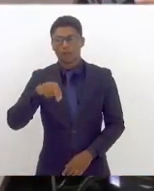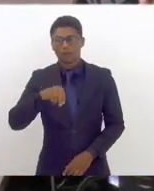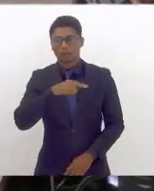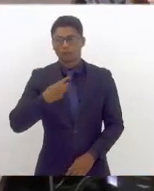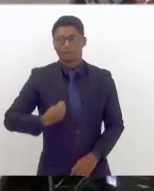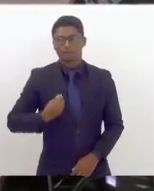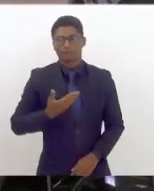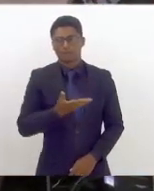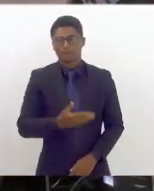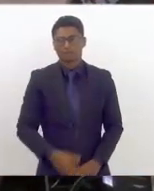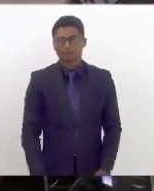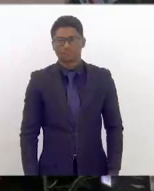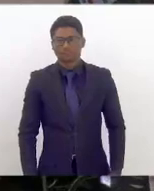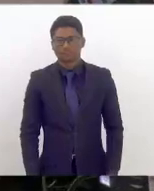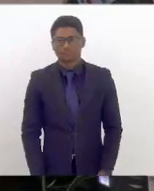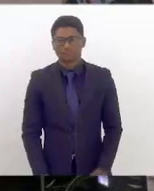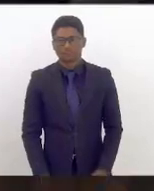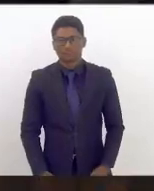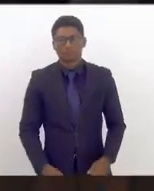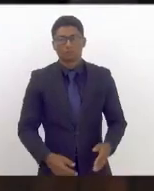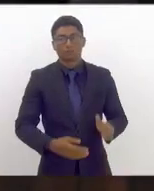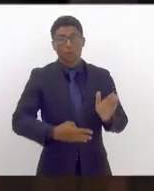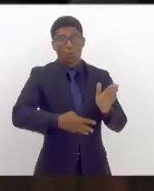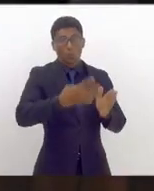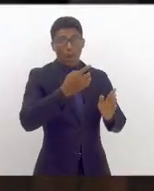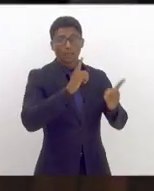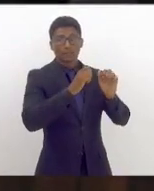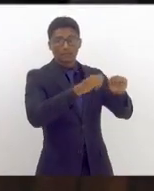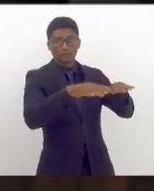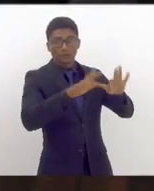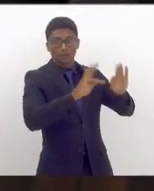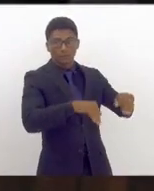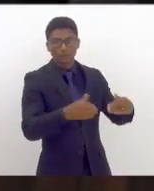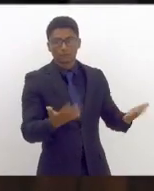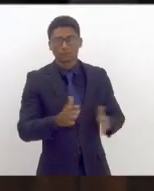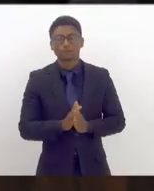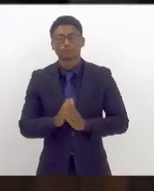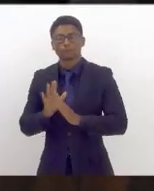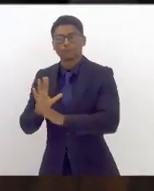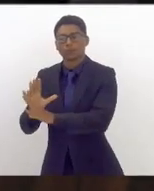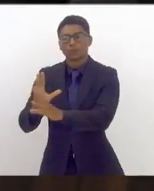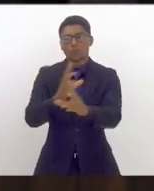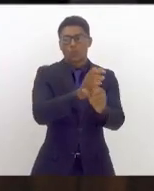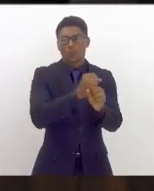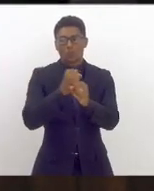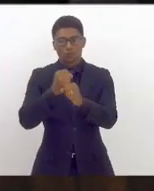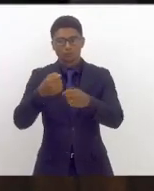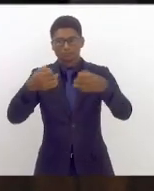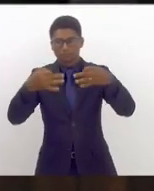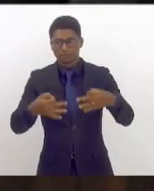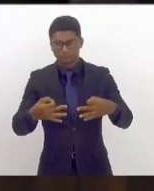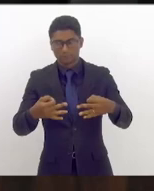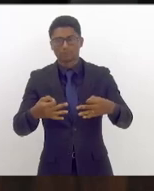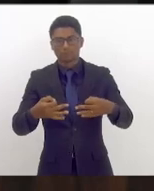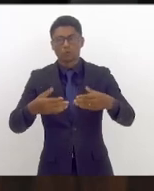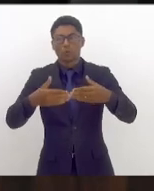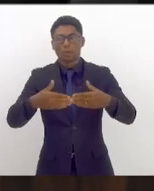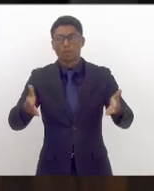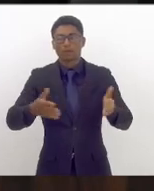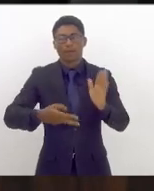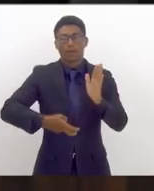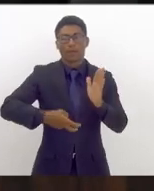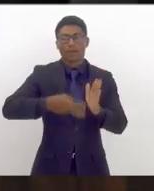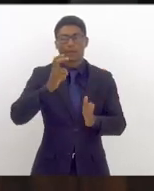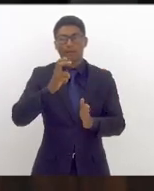Obrigado está encerrado a quarta sessão de Deus iniciamos a quinta